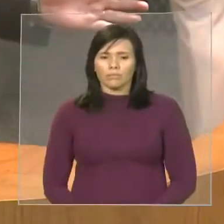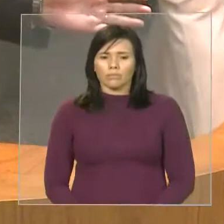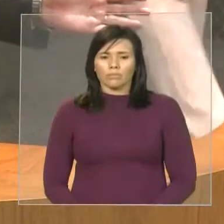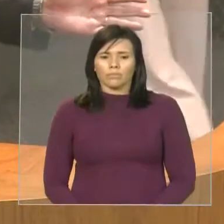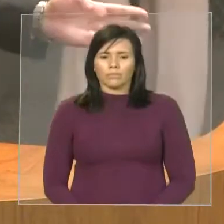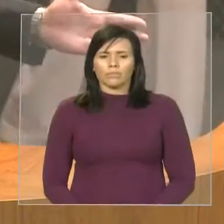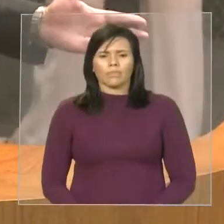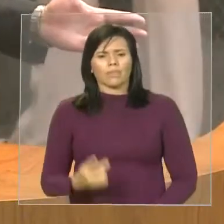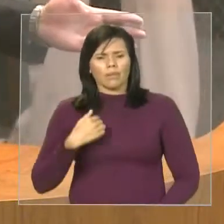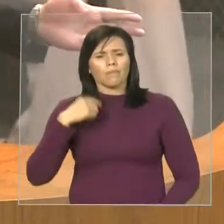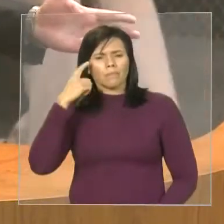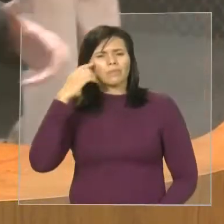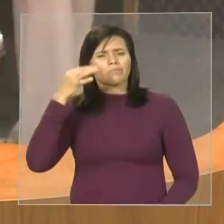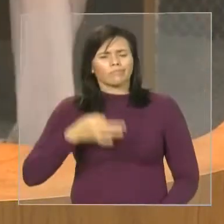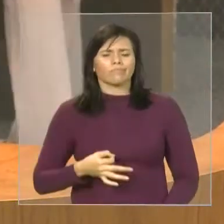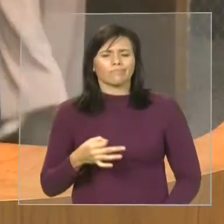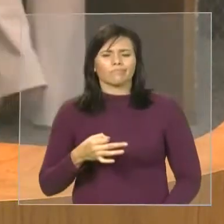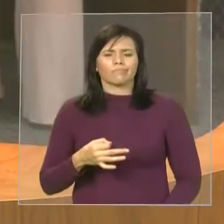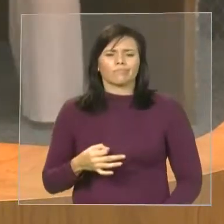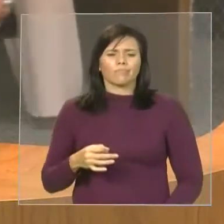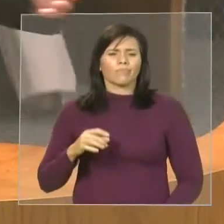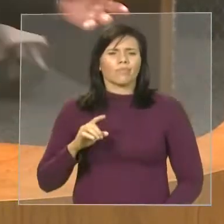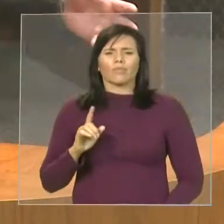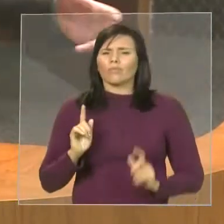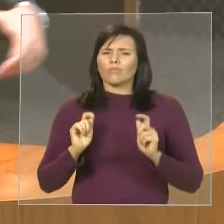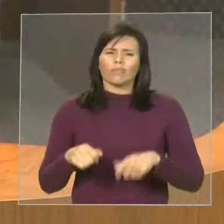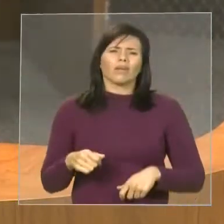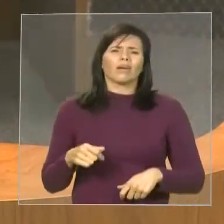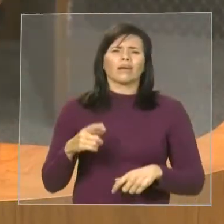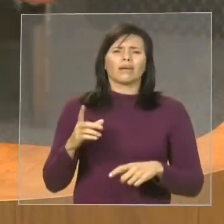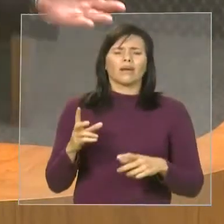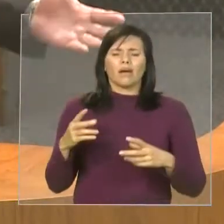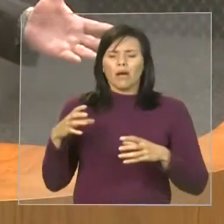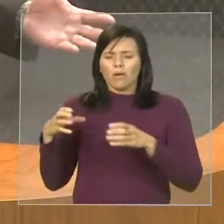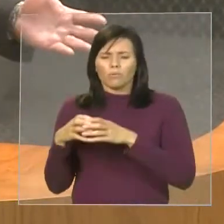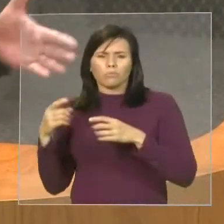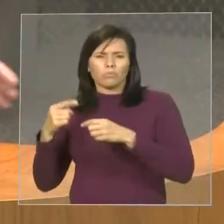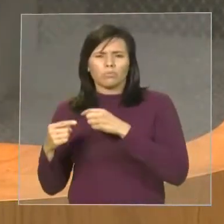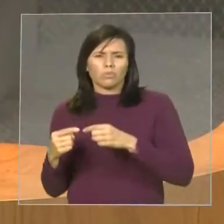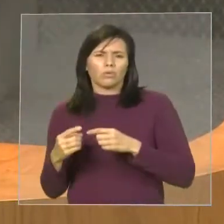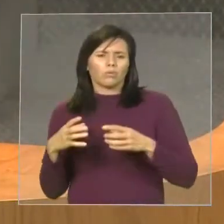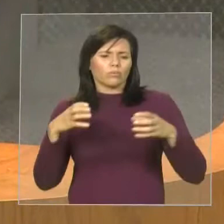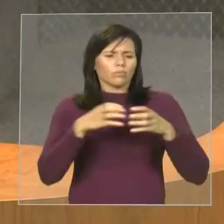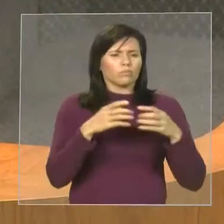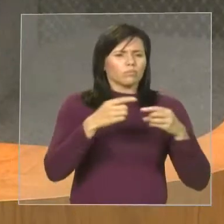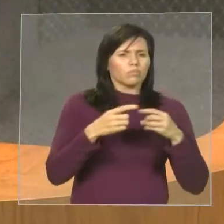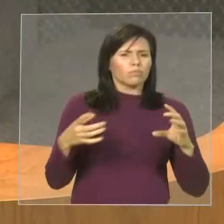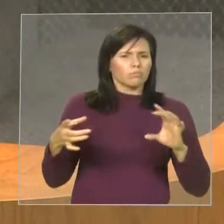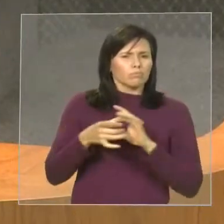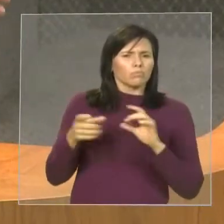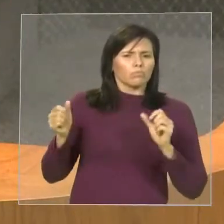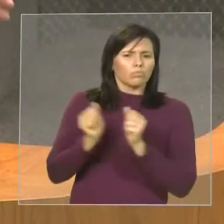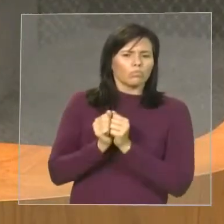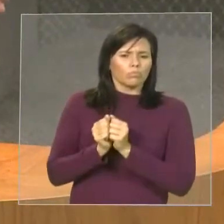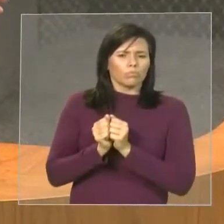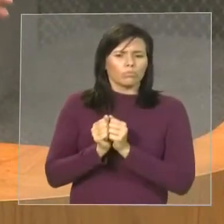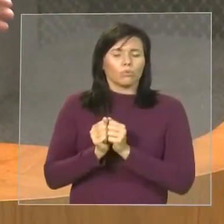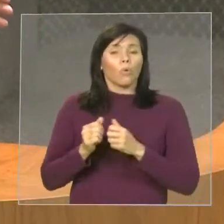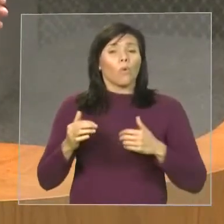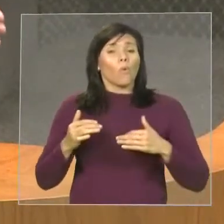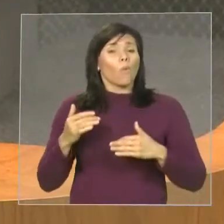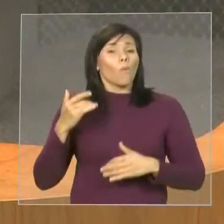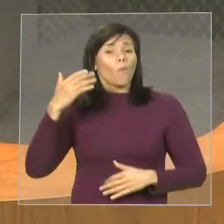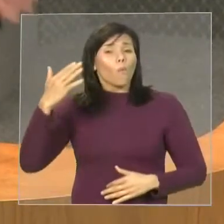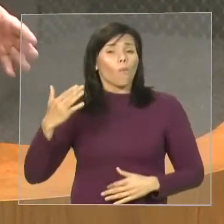eleições proporcionais, você coligar com outros partidos, formar uma grande coligação, onde o programa, a ideologia de